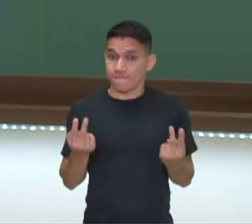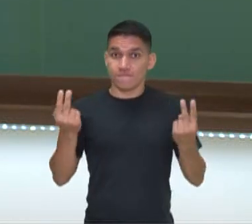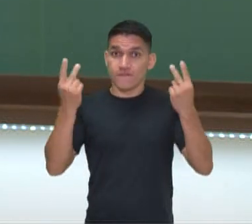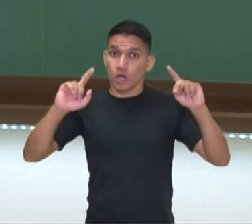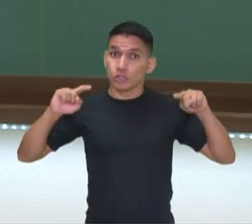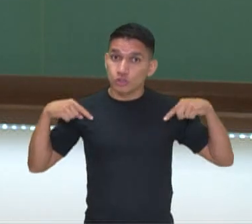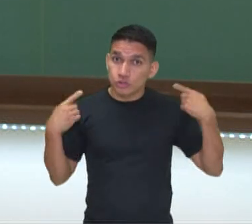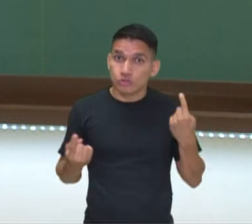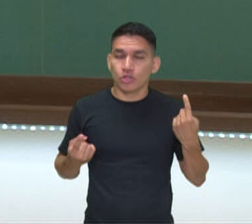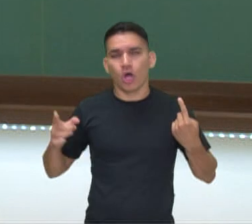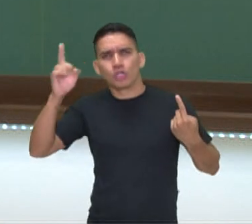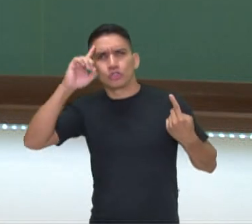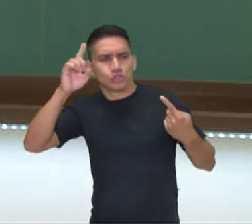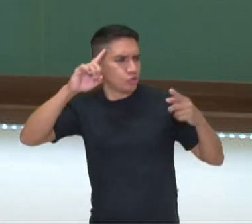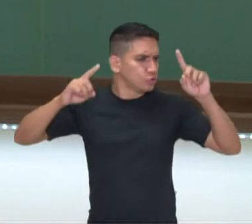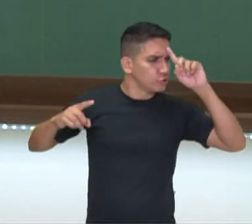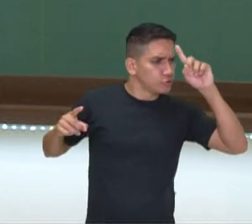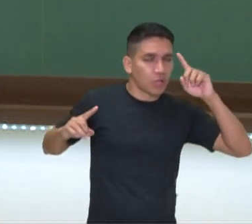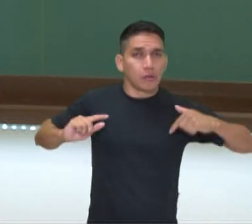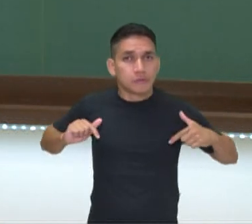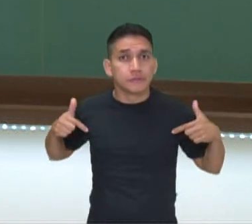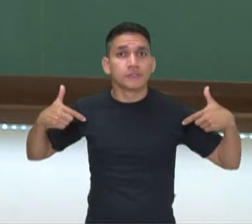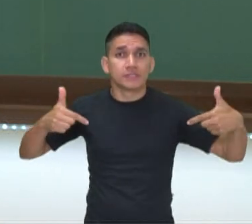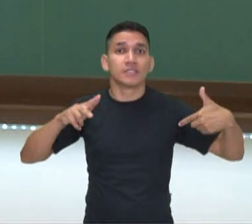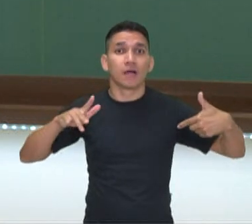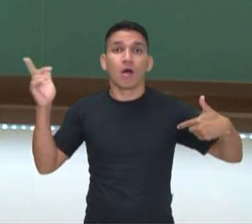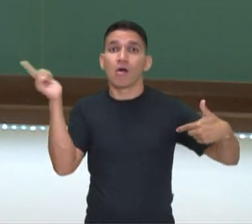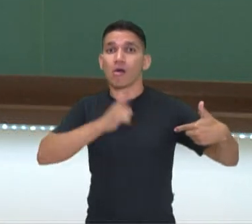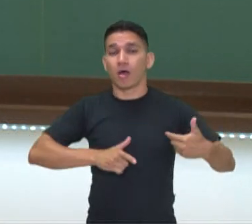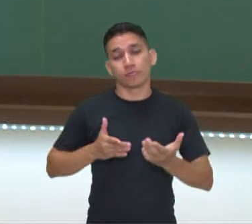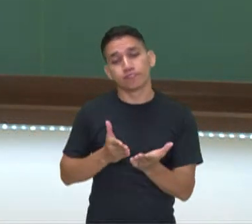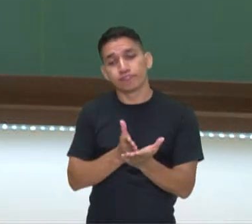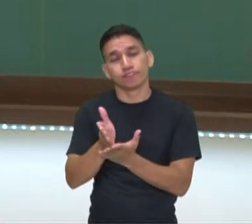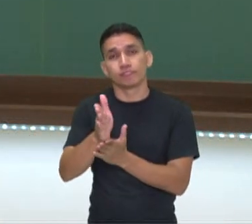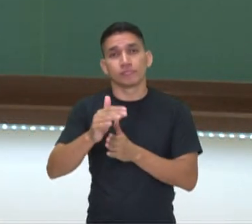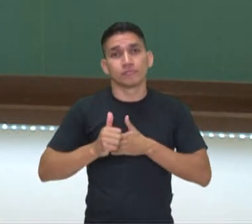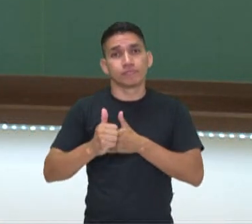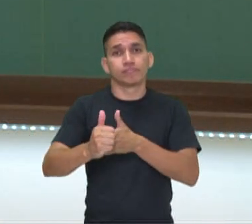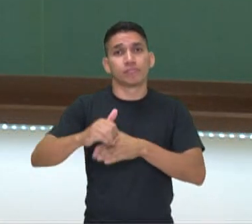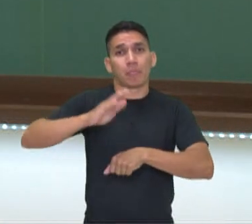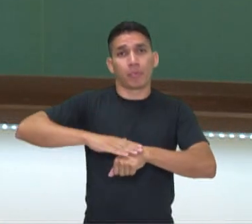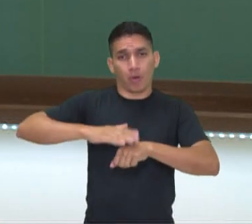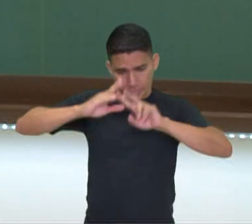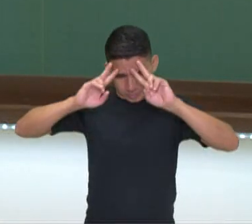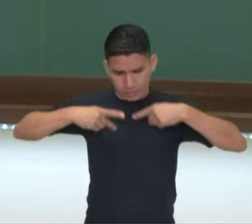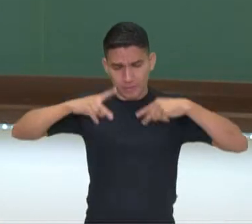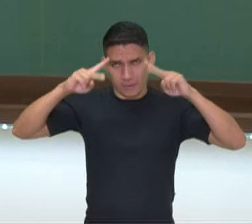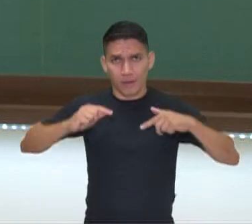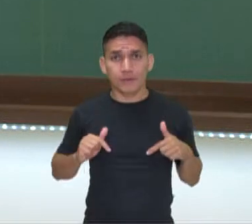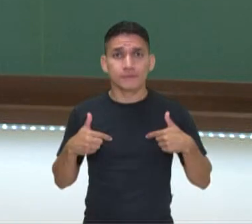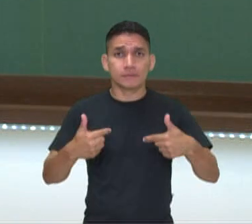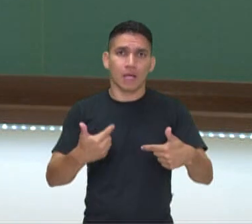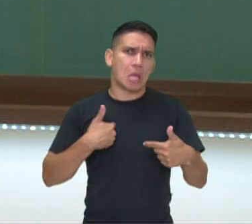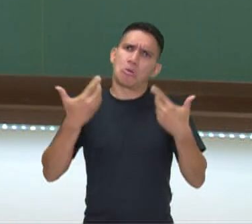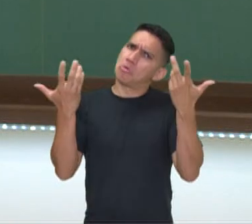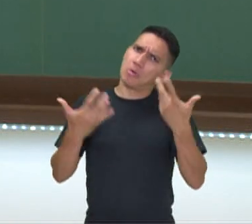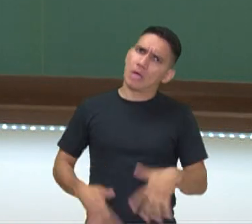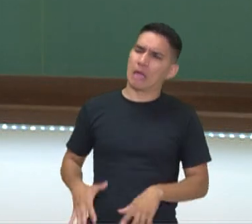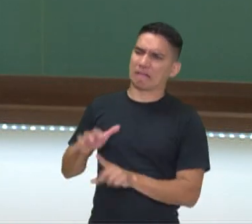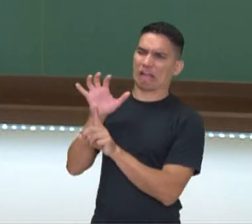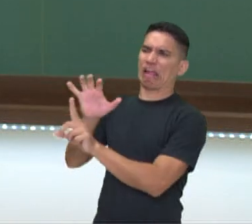no nosso dia a dia, de certa forma, vão guiar também a nossa própria conduta. Eu não quero gerar nas pessoas